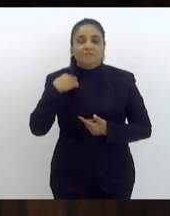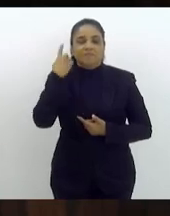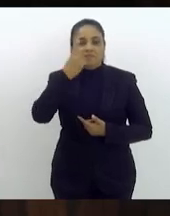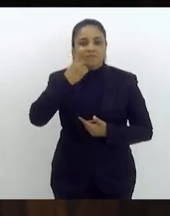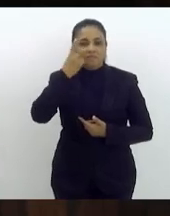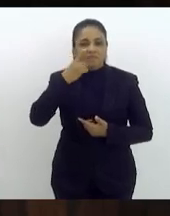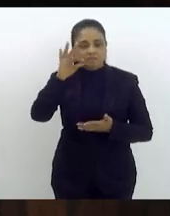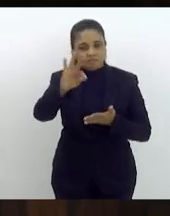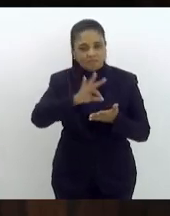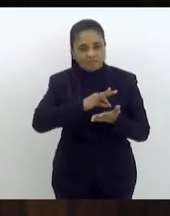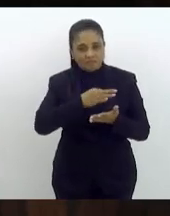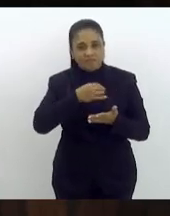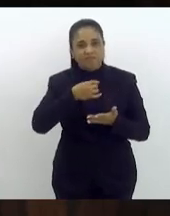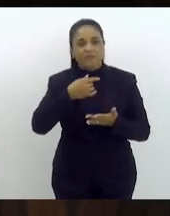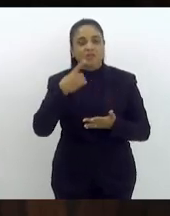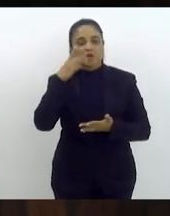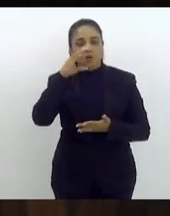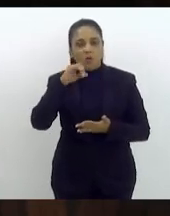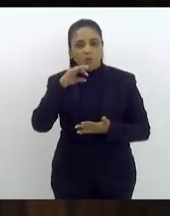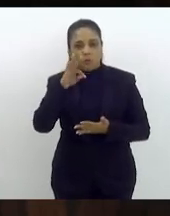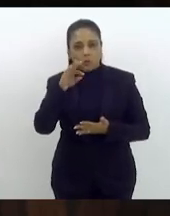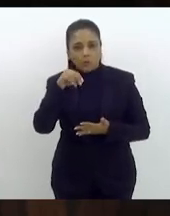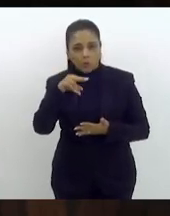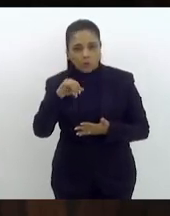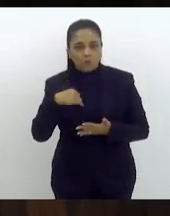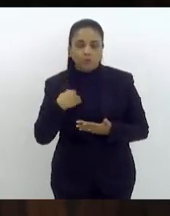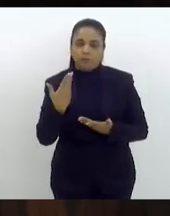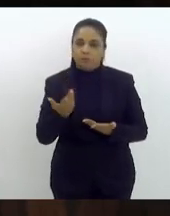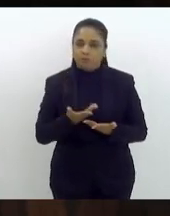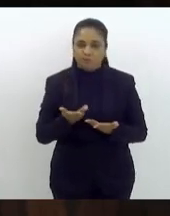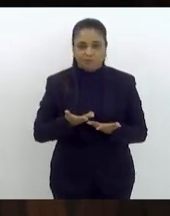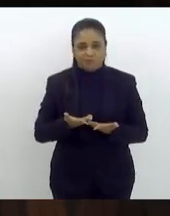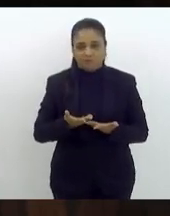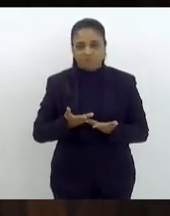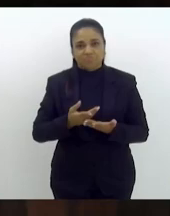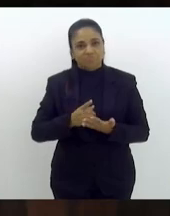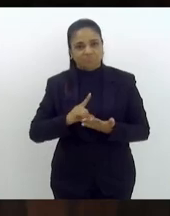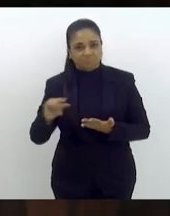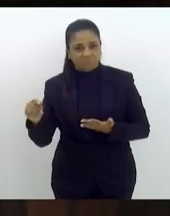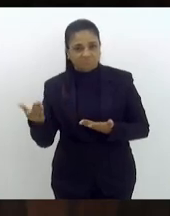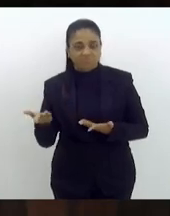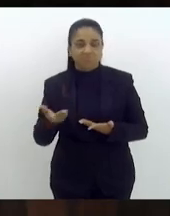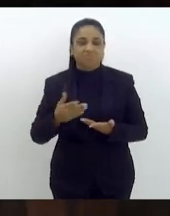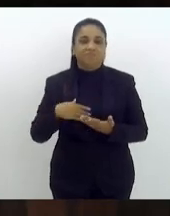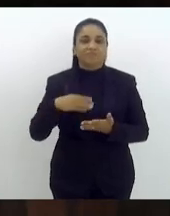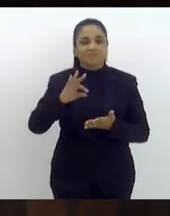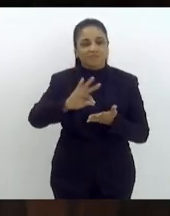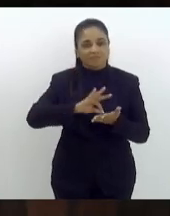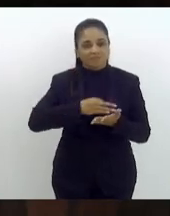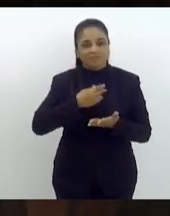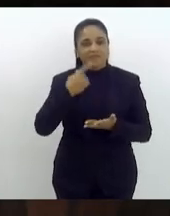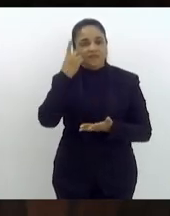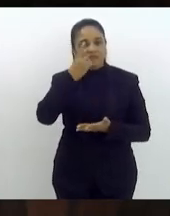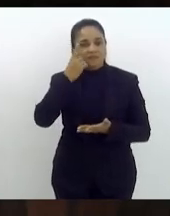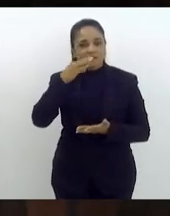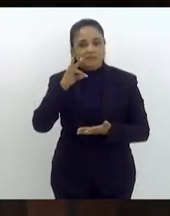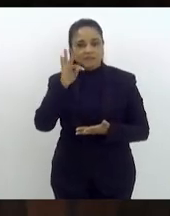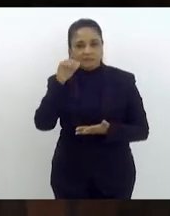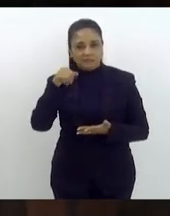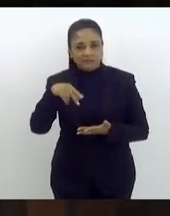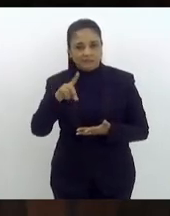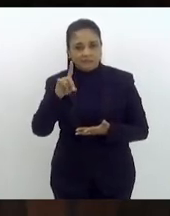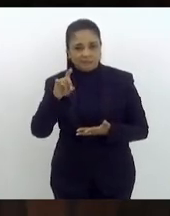Deputado Antônio de Paula pai não se encontra presente próximo morador inscrito Deputado Tande